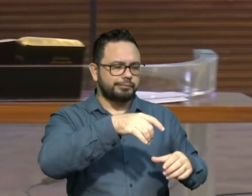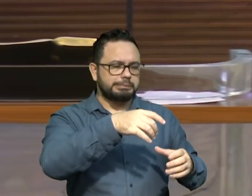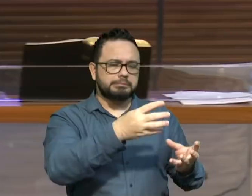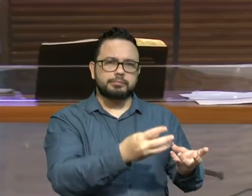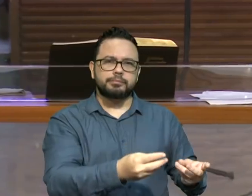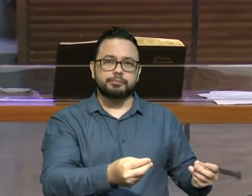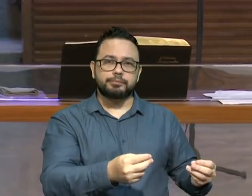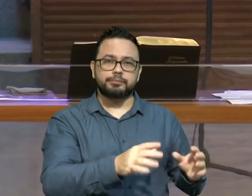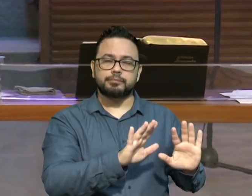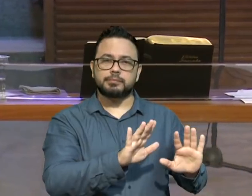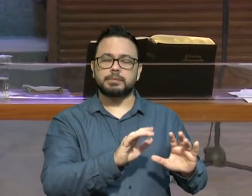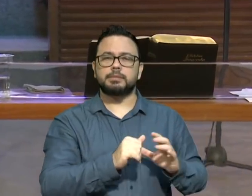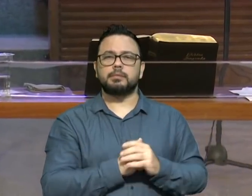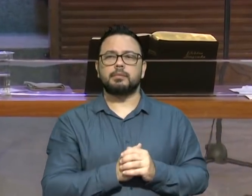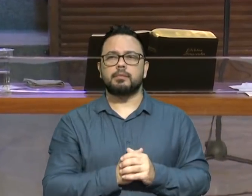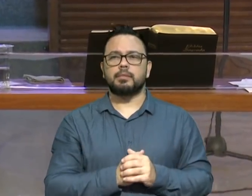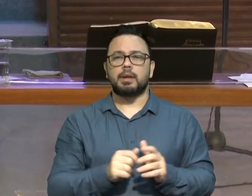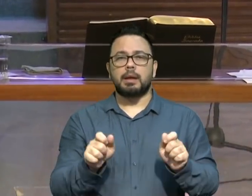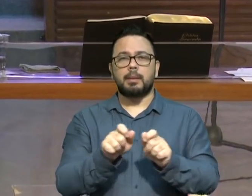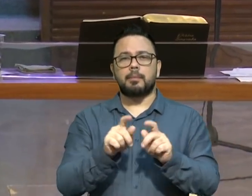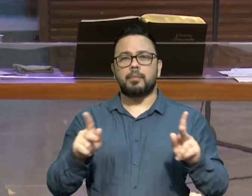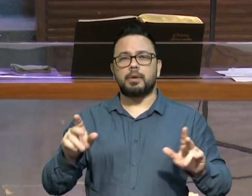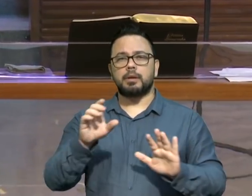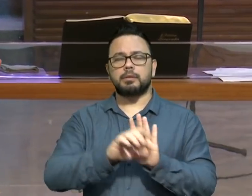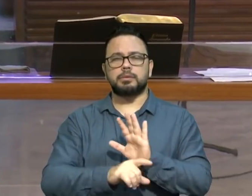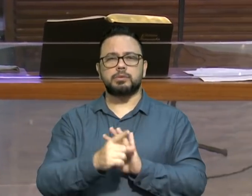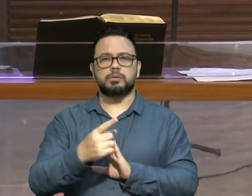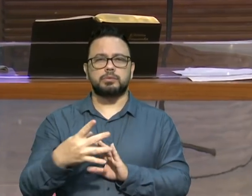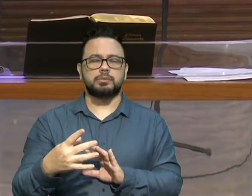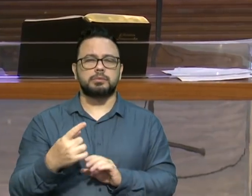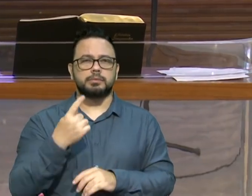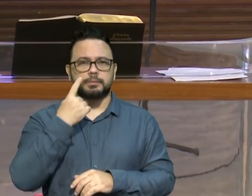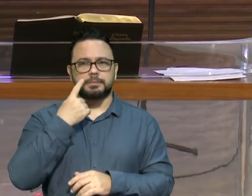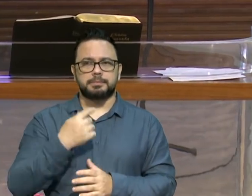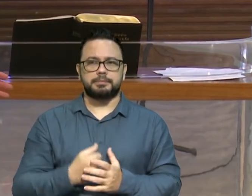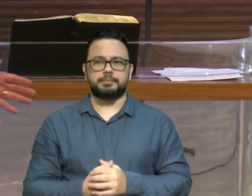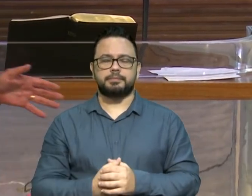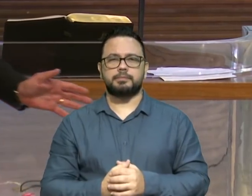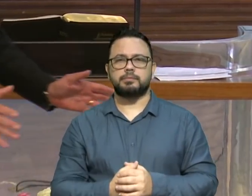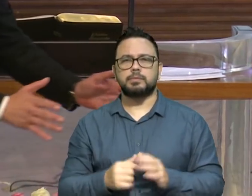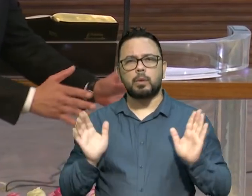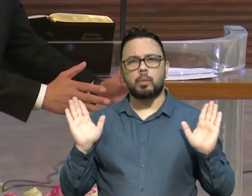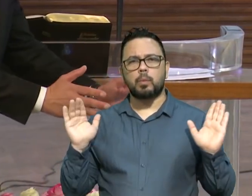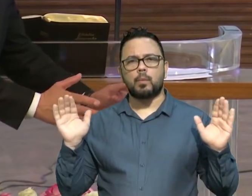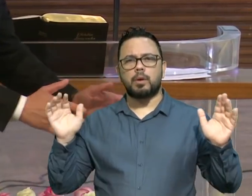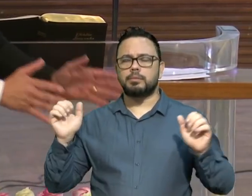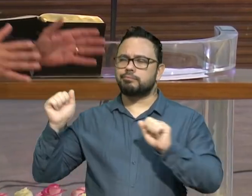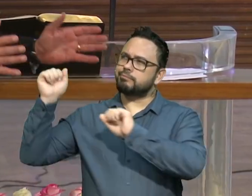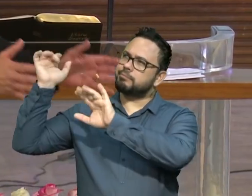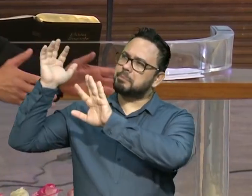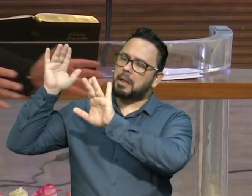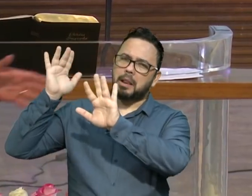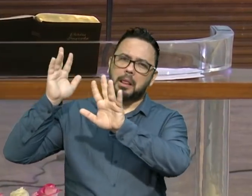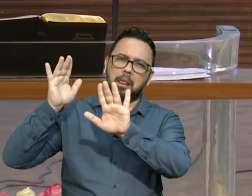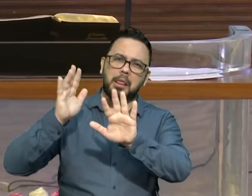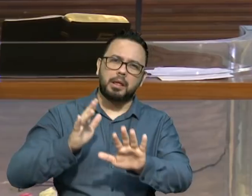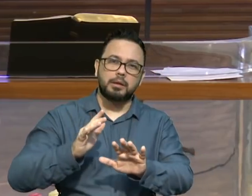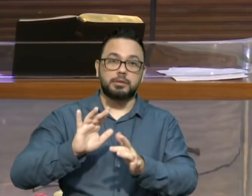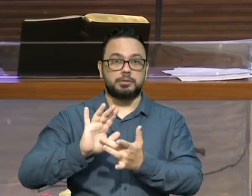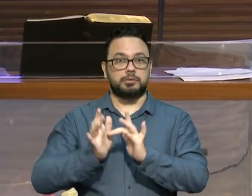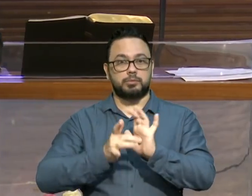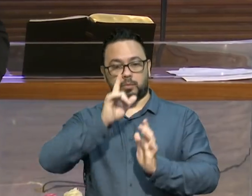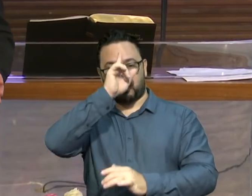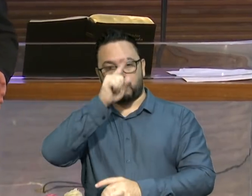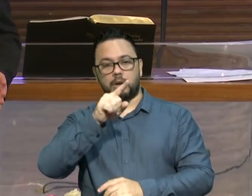quê e daqui a pouco ali parte 14 14 e 16 dezesseis assim e os anjos vão descer e Jesus vai dar